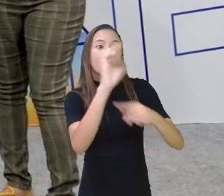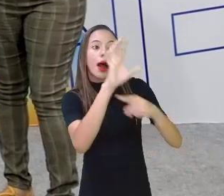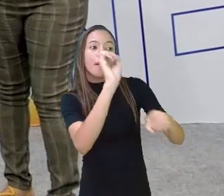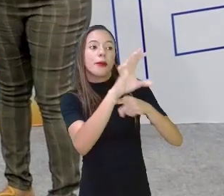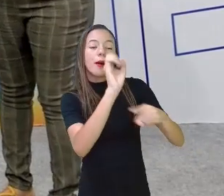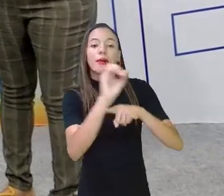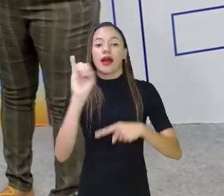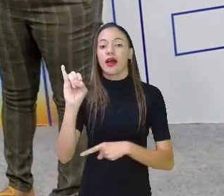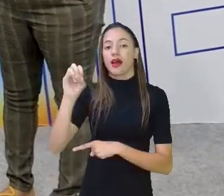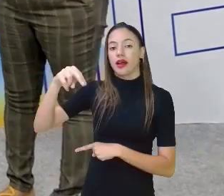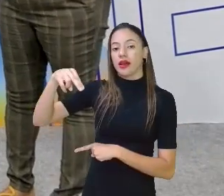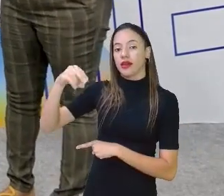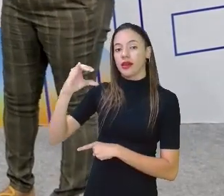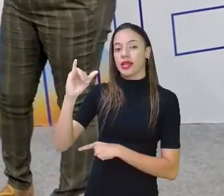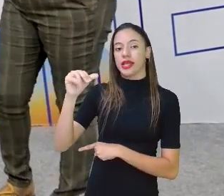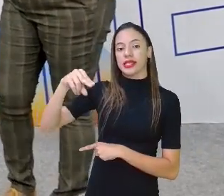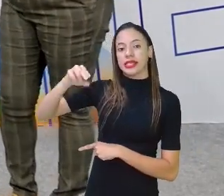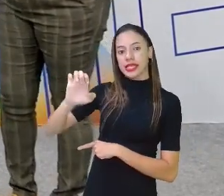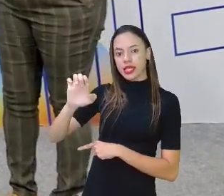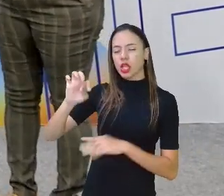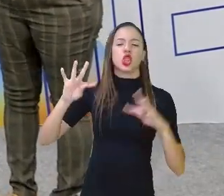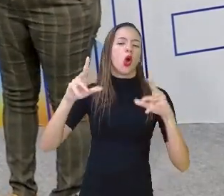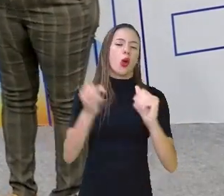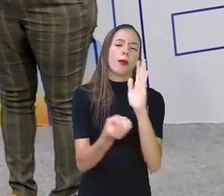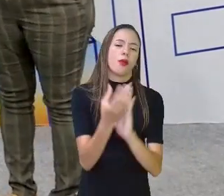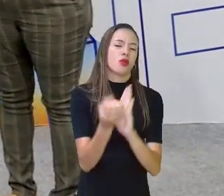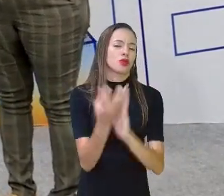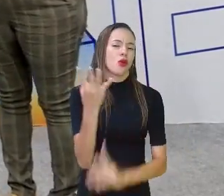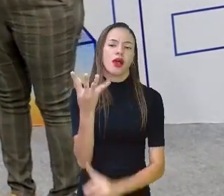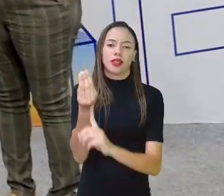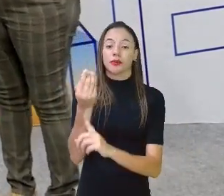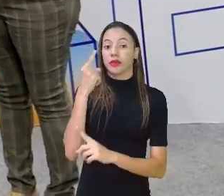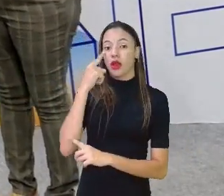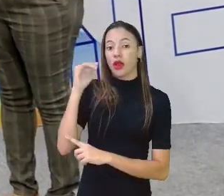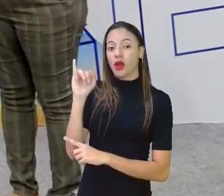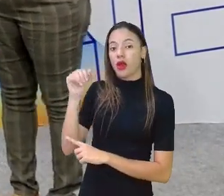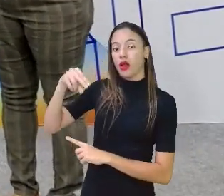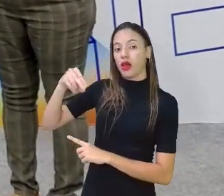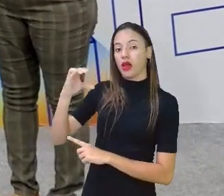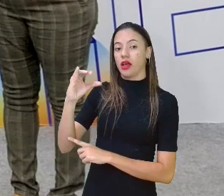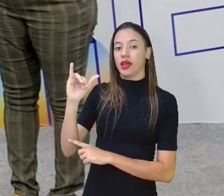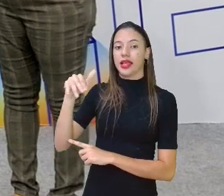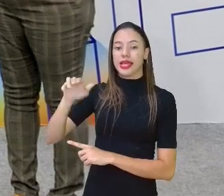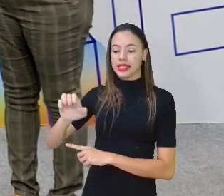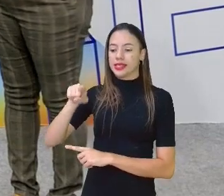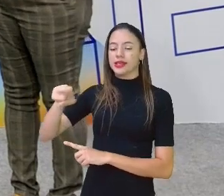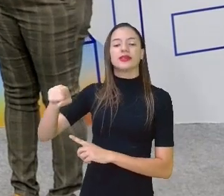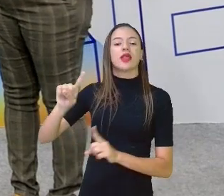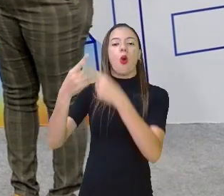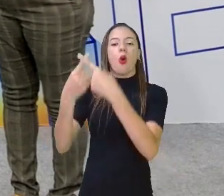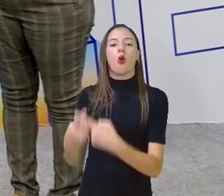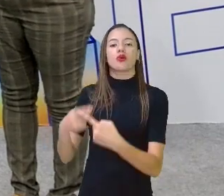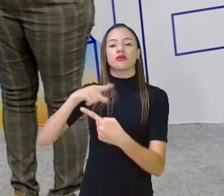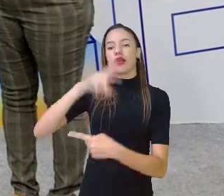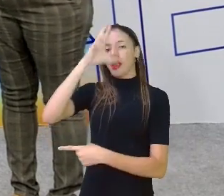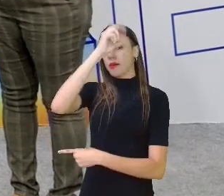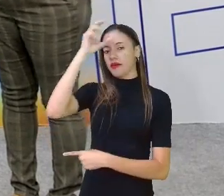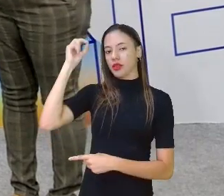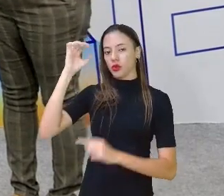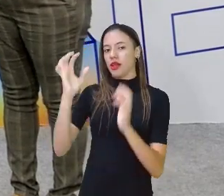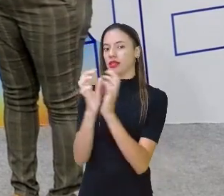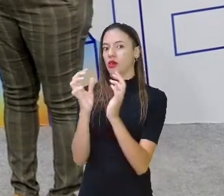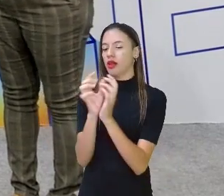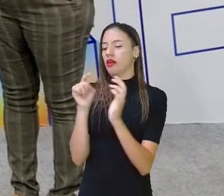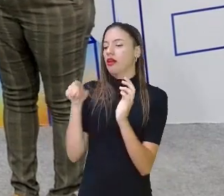Ensine as produções artísticas. O Ensine é um concurso que a gente tem aqui na Prefeitura da cidade do Recife,